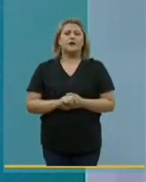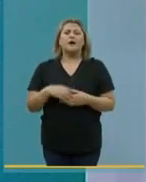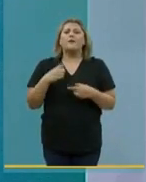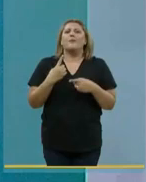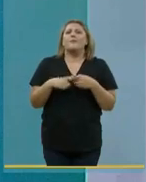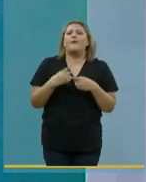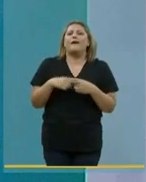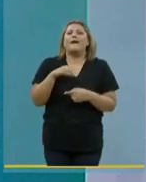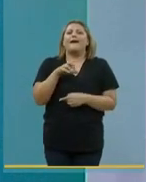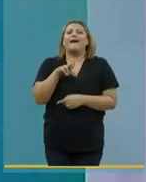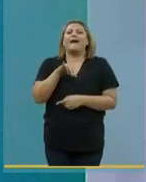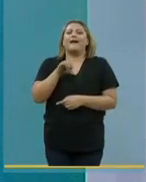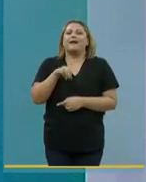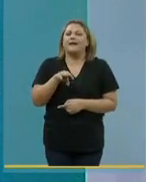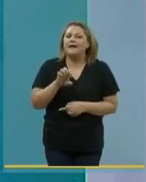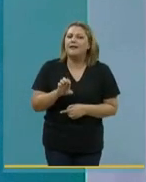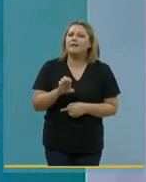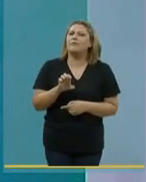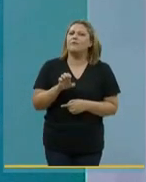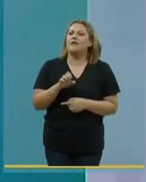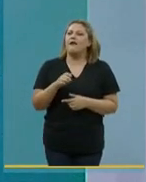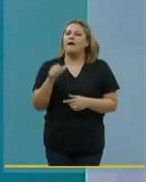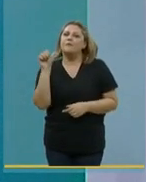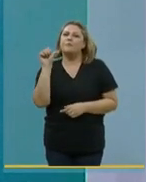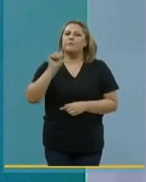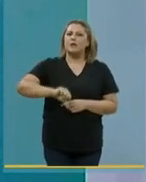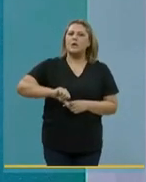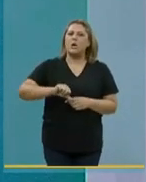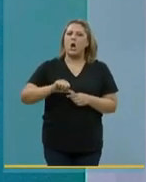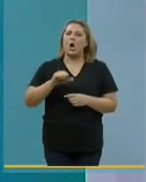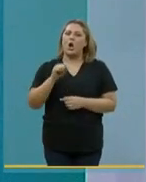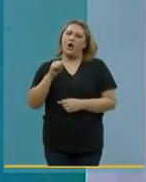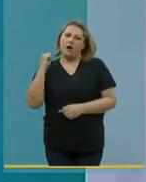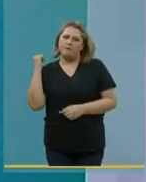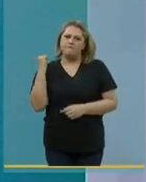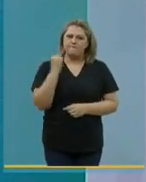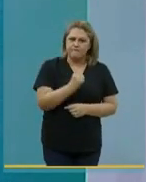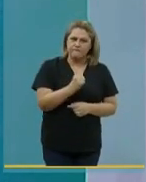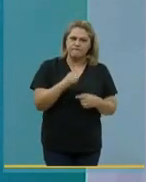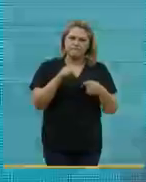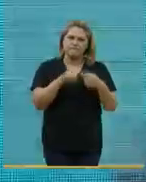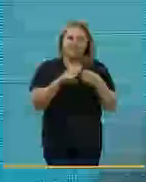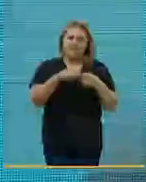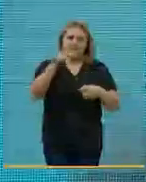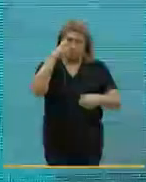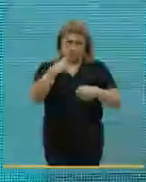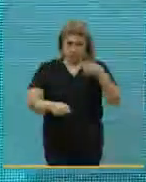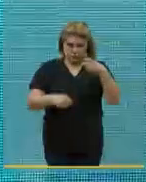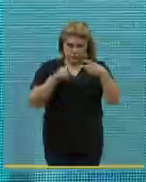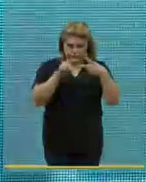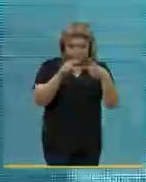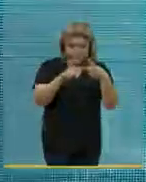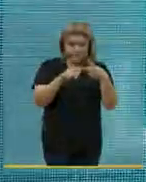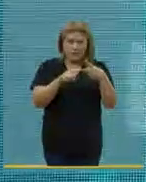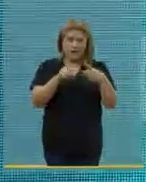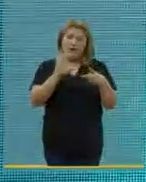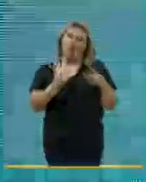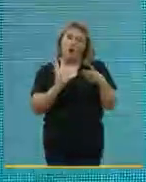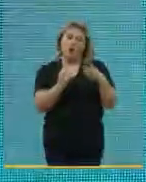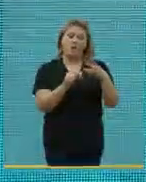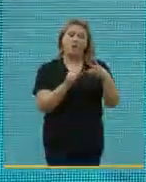crimes que mais afetam as pessoas homicídio estupro e roubo agora é a vez